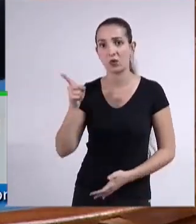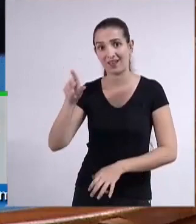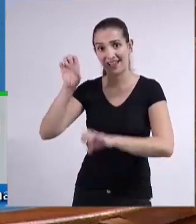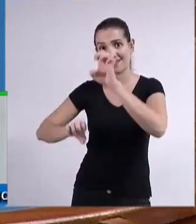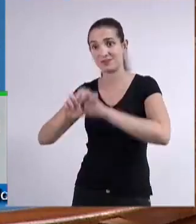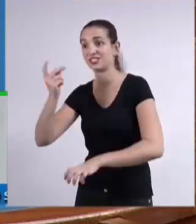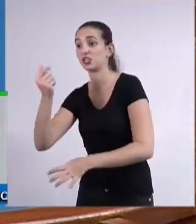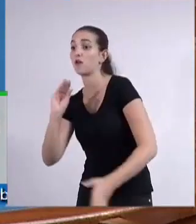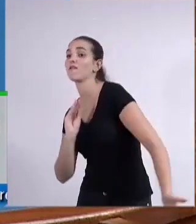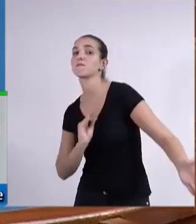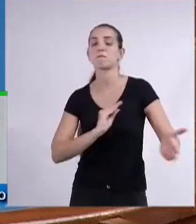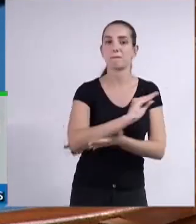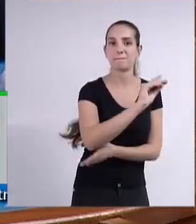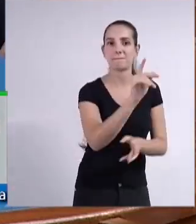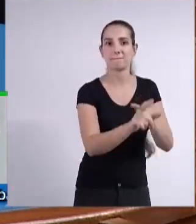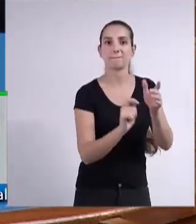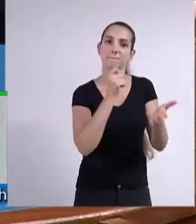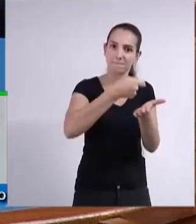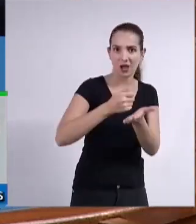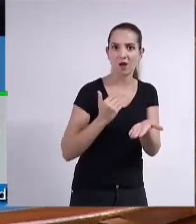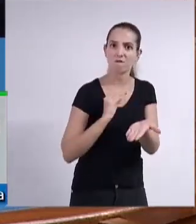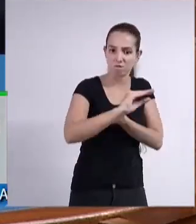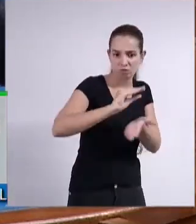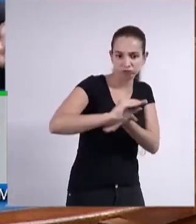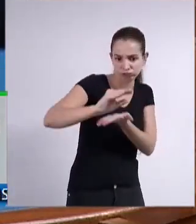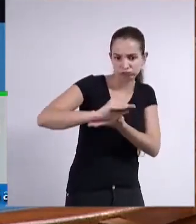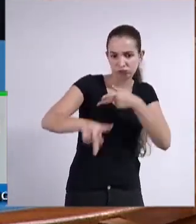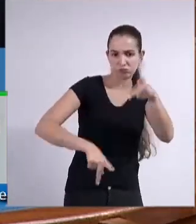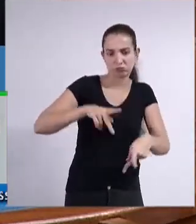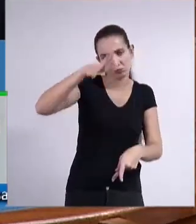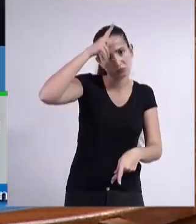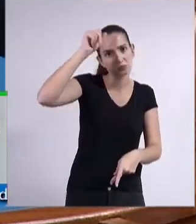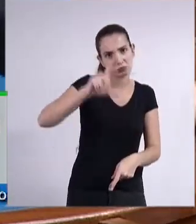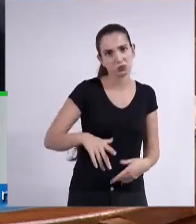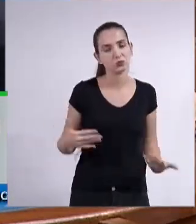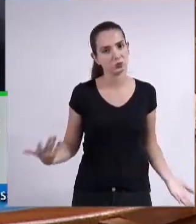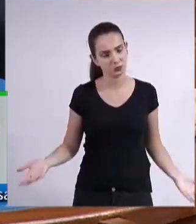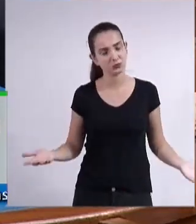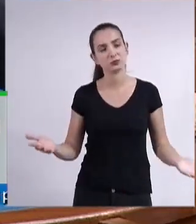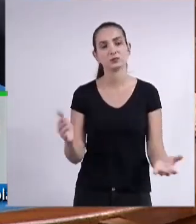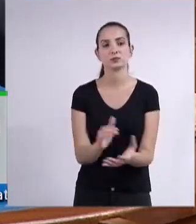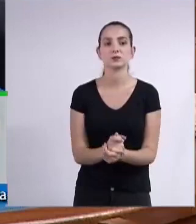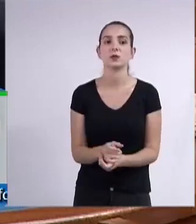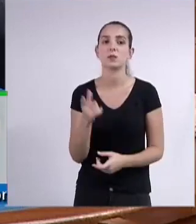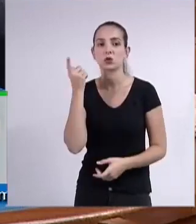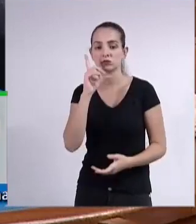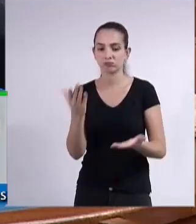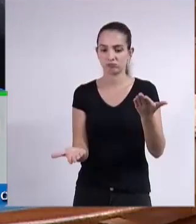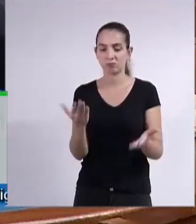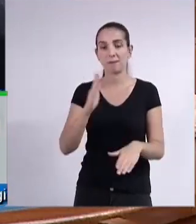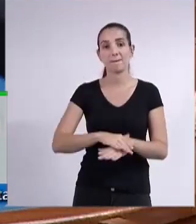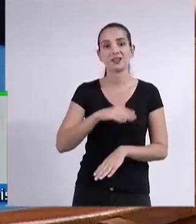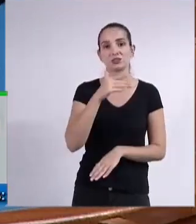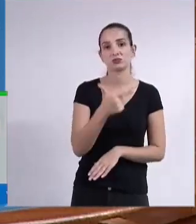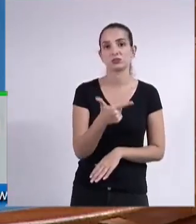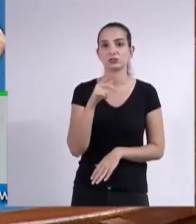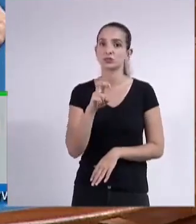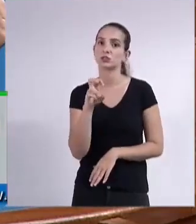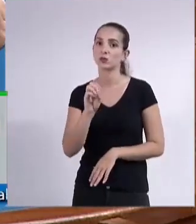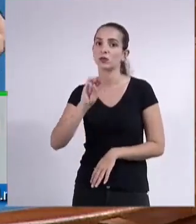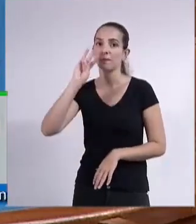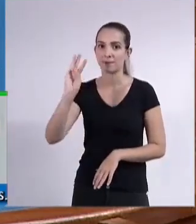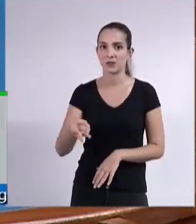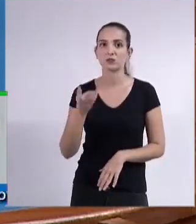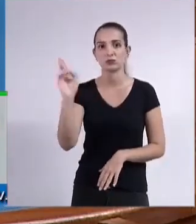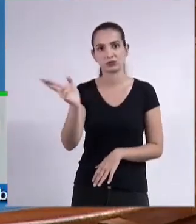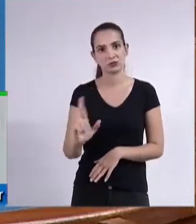sul-mato-grossenses, além de não fazer o reajuste, compensar isso na devolução de mais de 200 milhões de reais. Portanto, essa